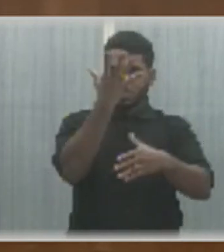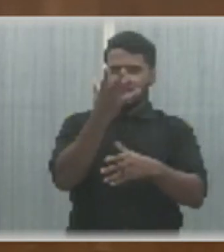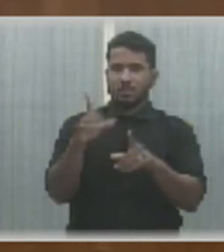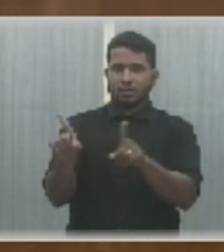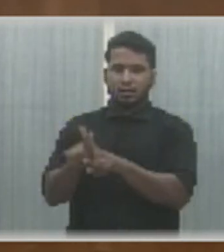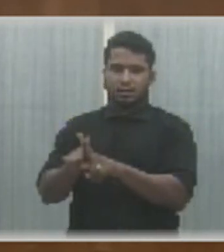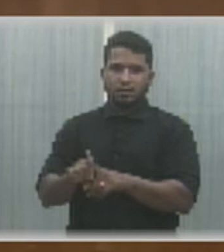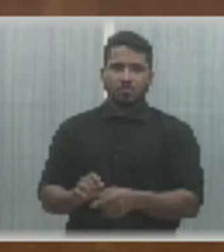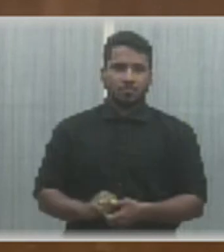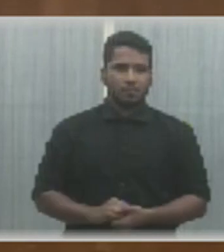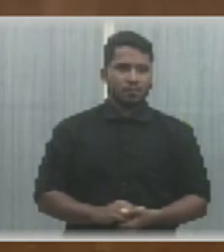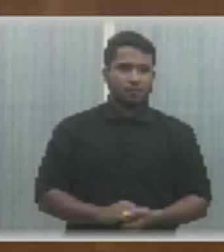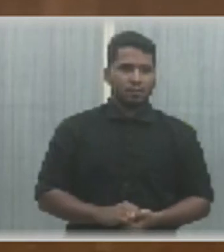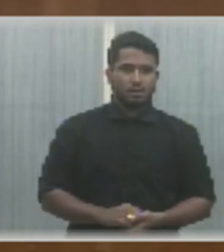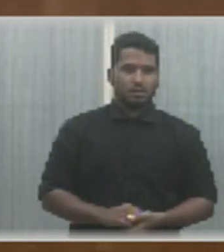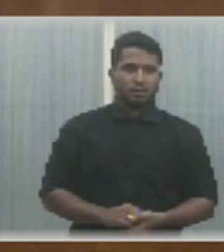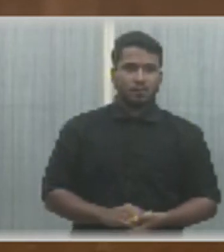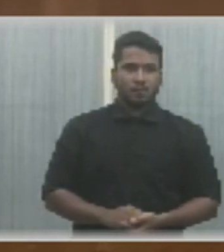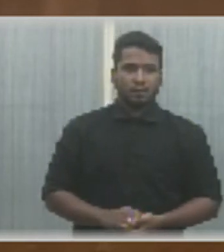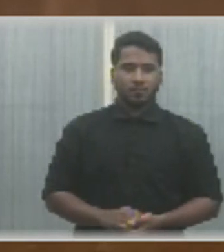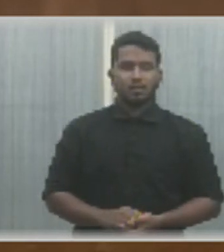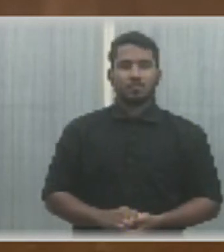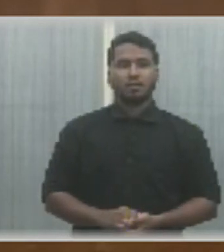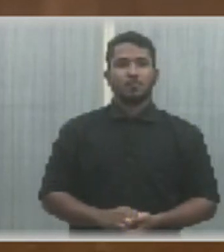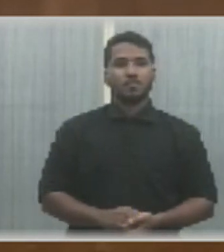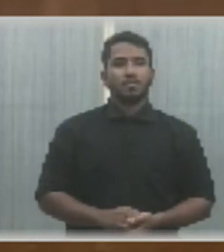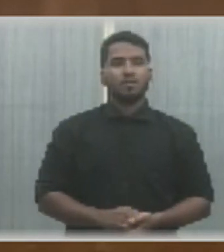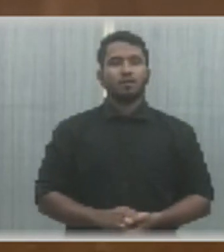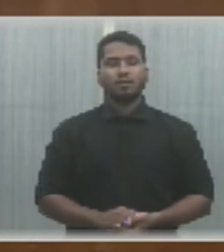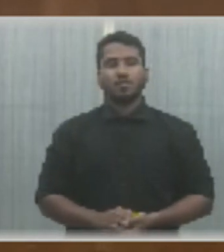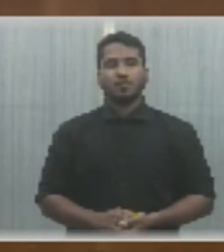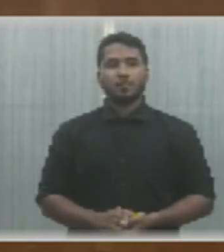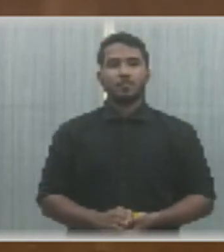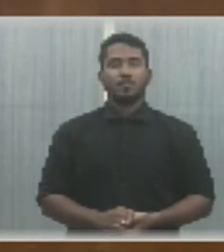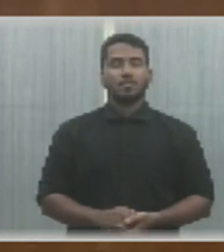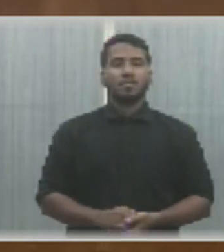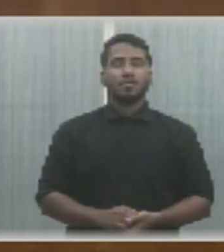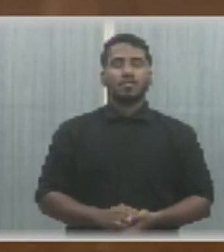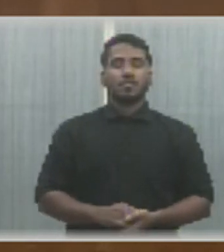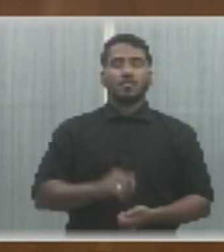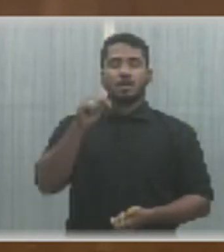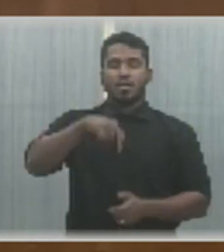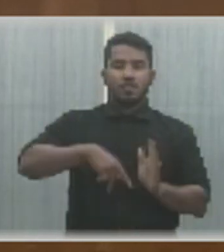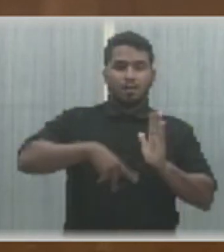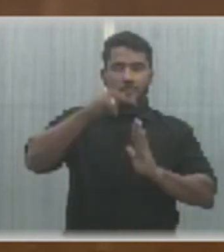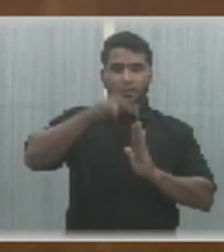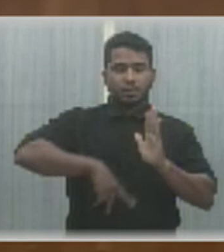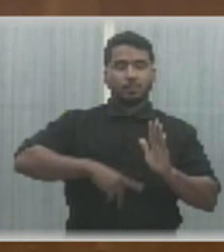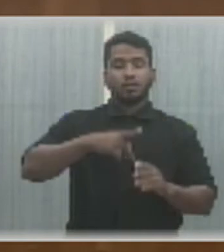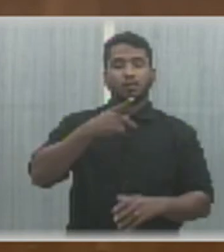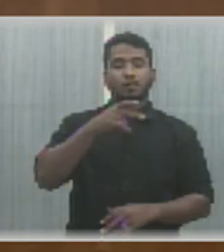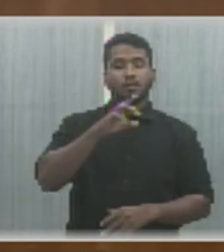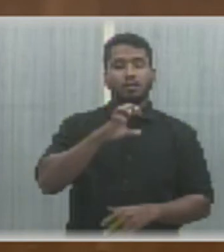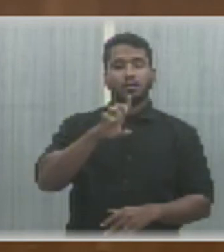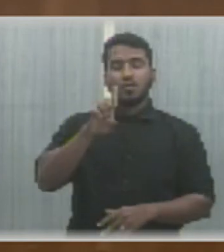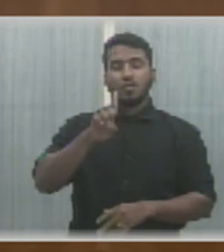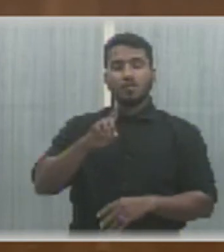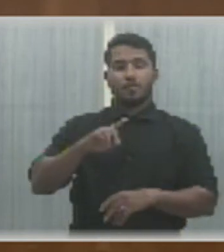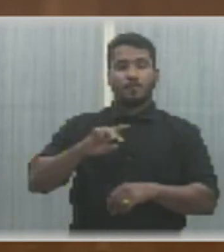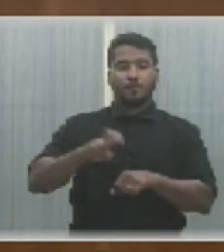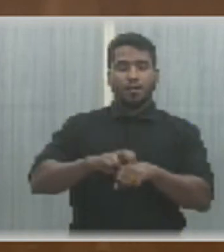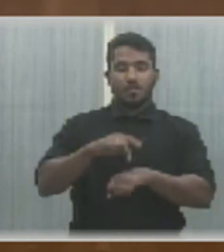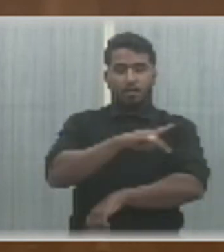Tereza, então, os parques também denominados municipais fazem parte do programa Proverde Piauí